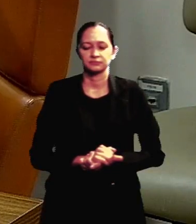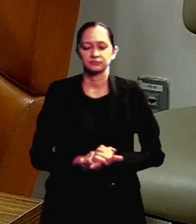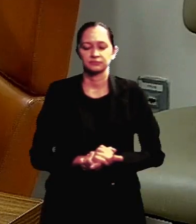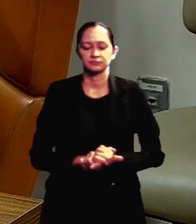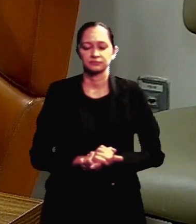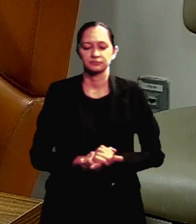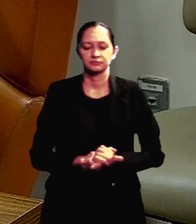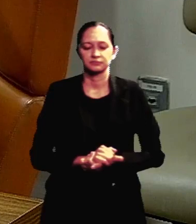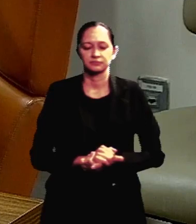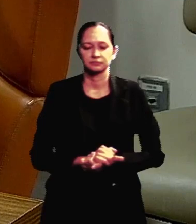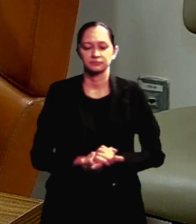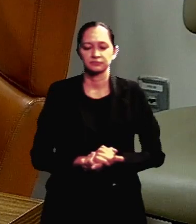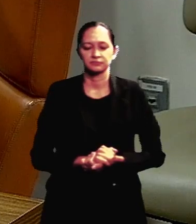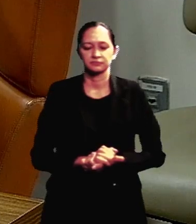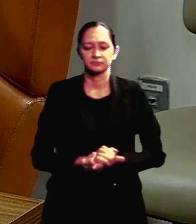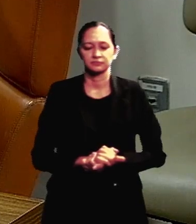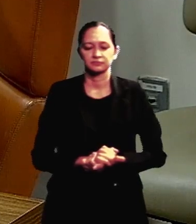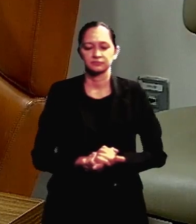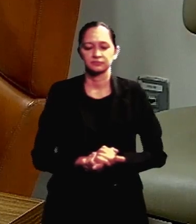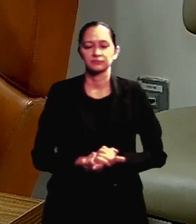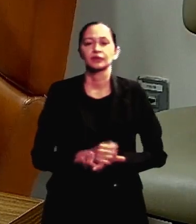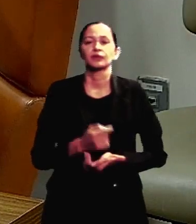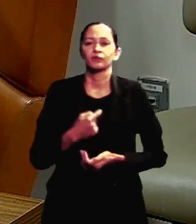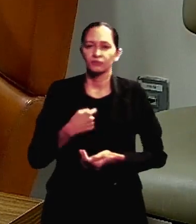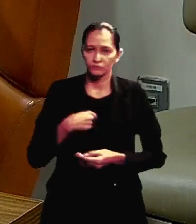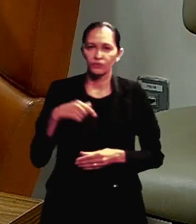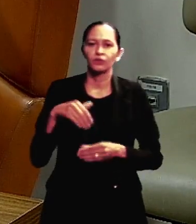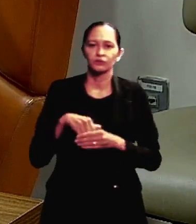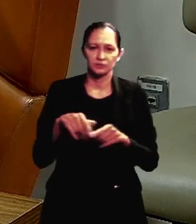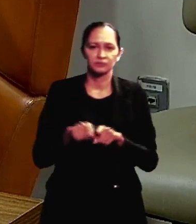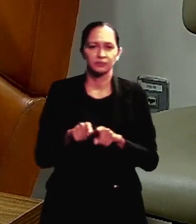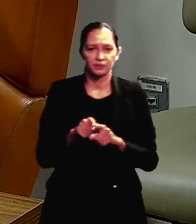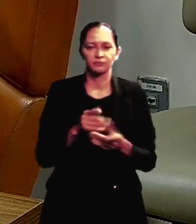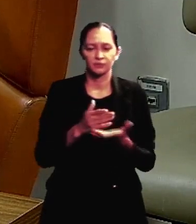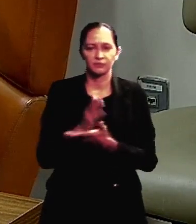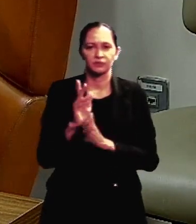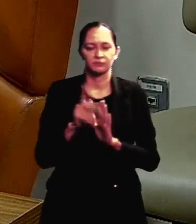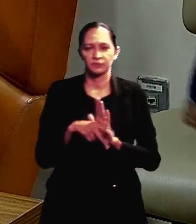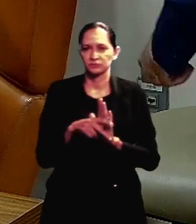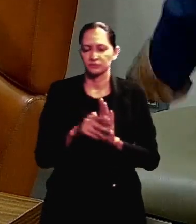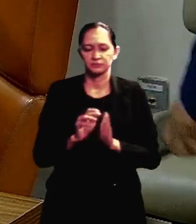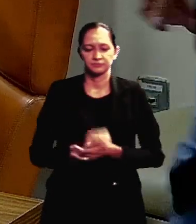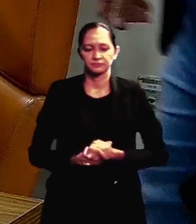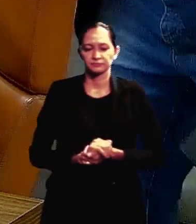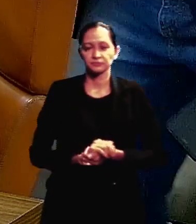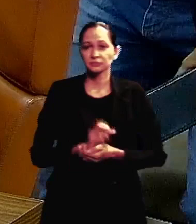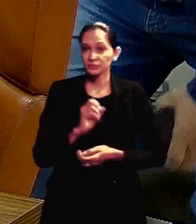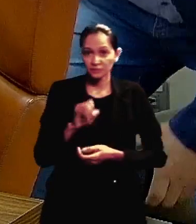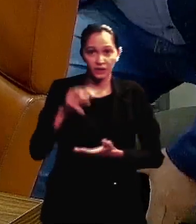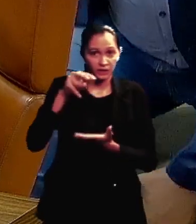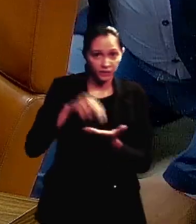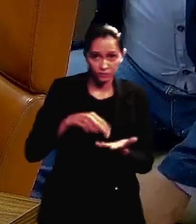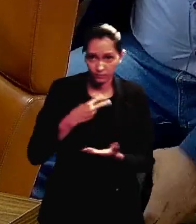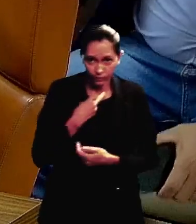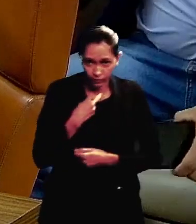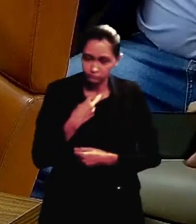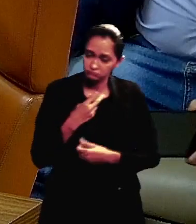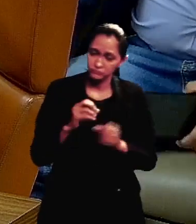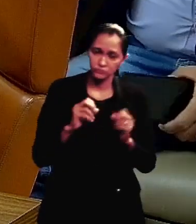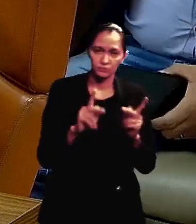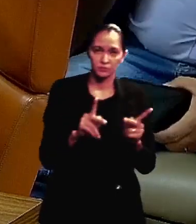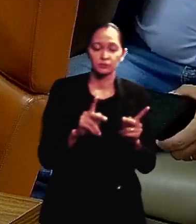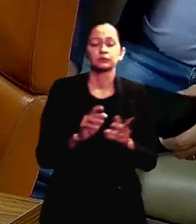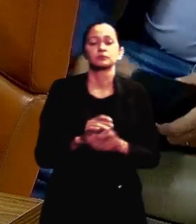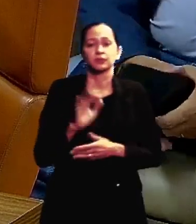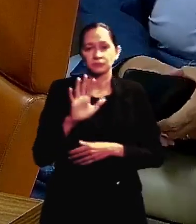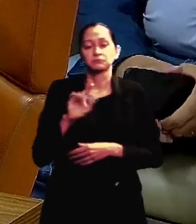Presidente, eu vou fazer de novo meu voto separado. Eu voto pela aprovação desse projeto. Já que não tem jeito mais de pedir vista dele, é uma